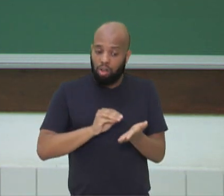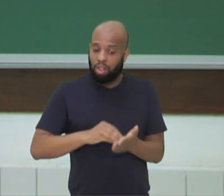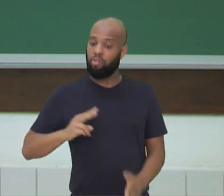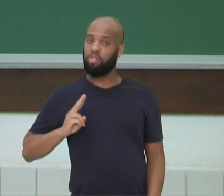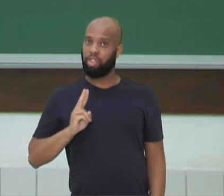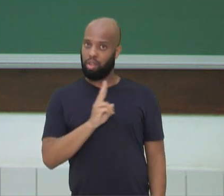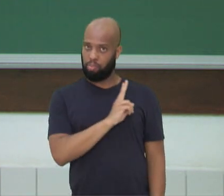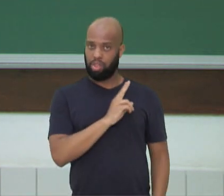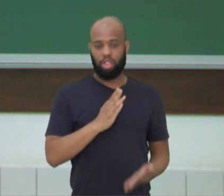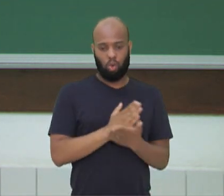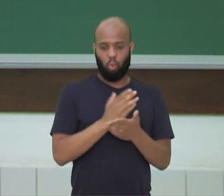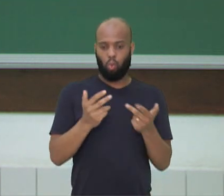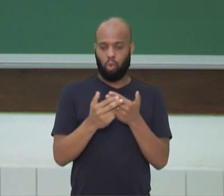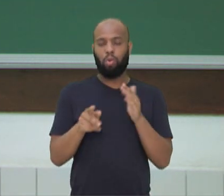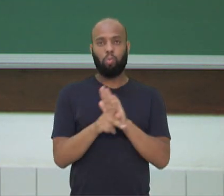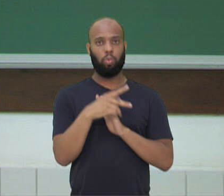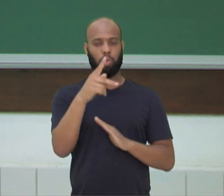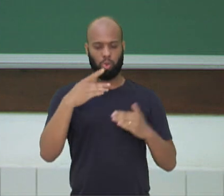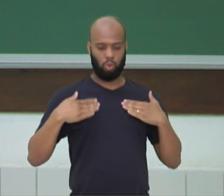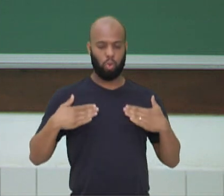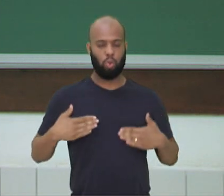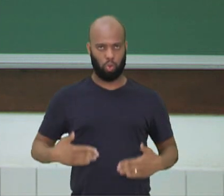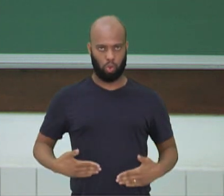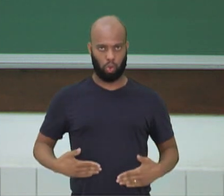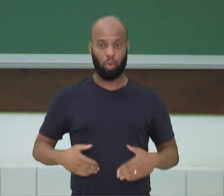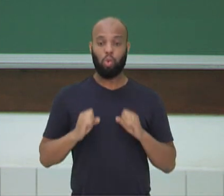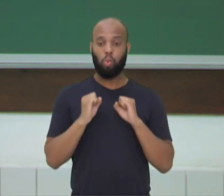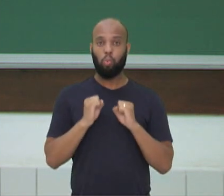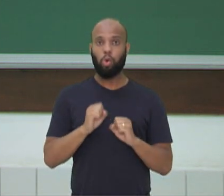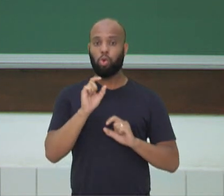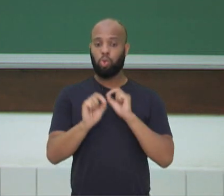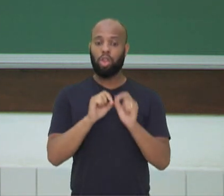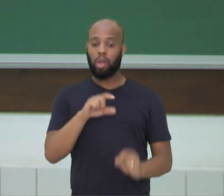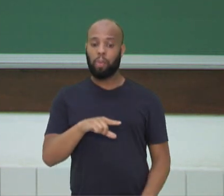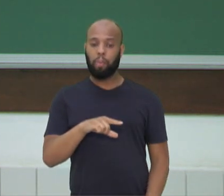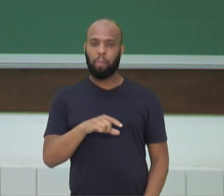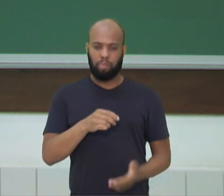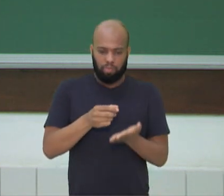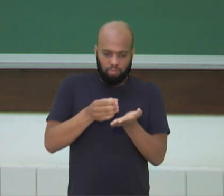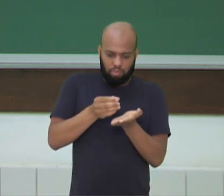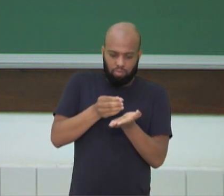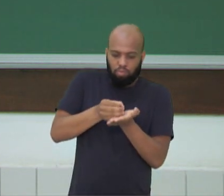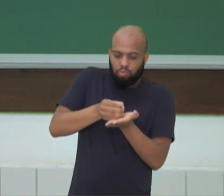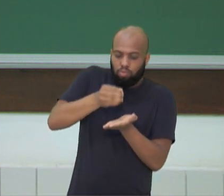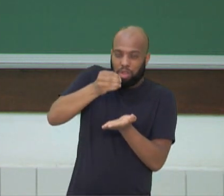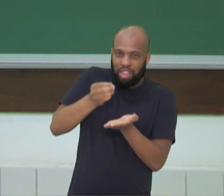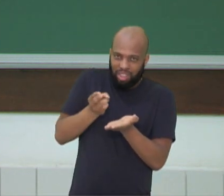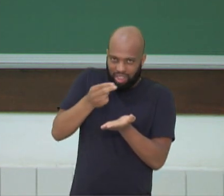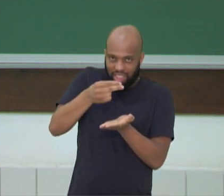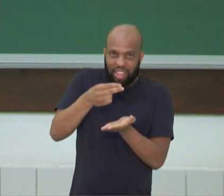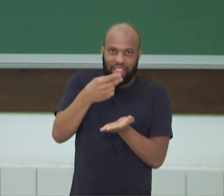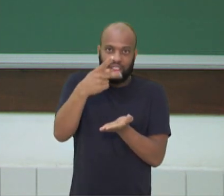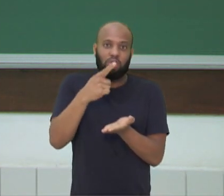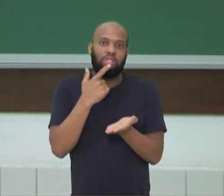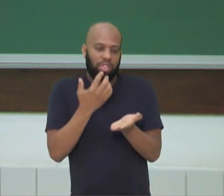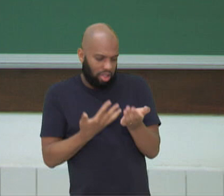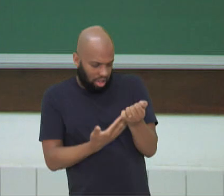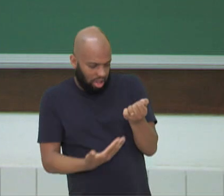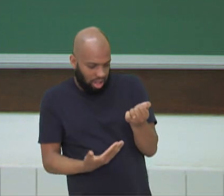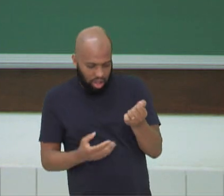corpo. Então, pode-se pegar uma gotinha desse sangue e olhar no microscópio para saber como que você